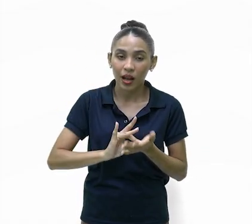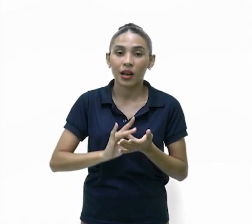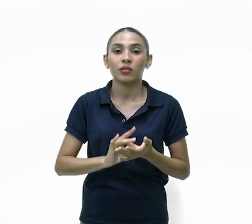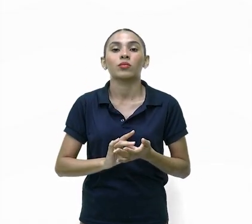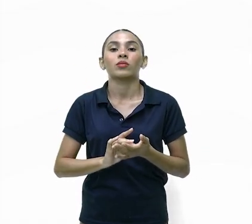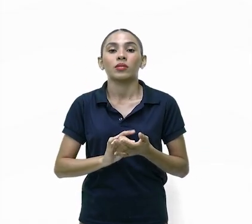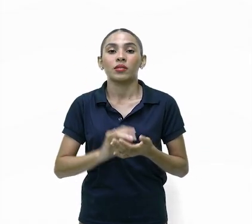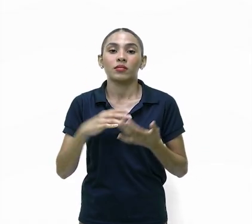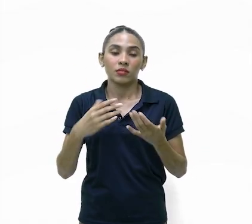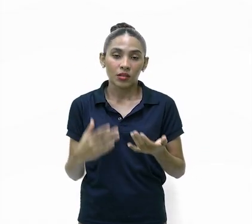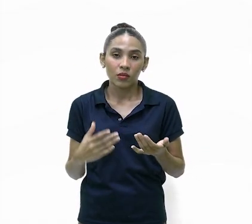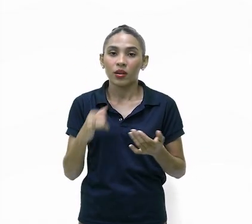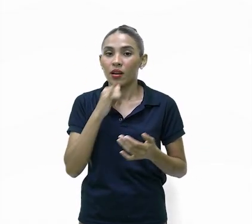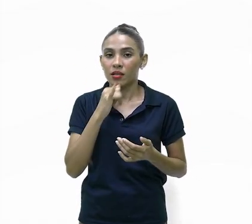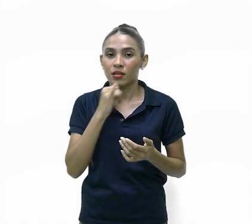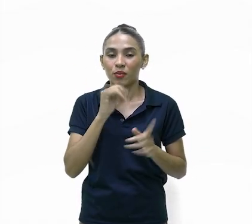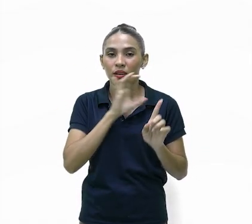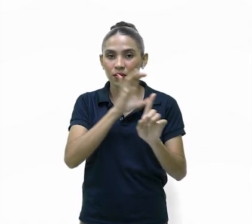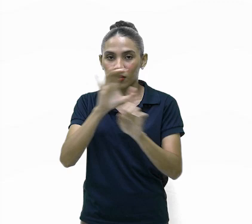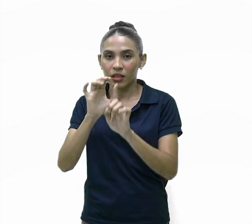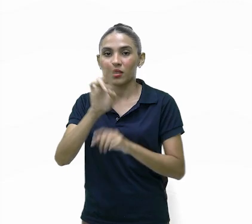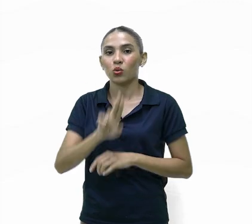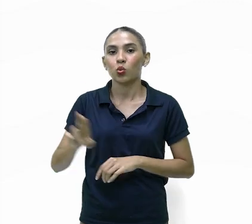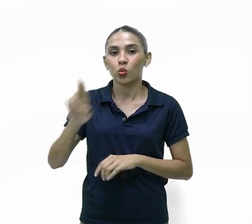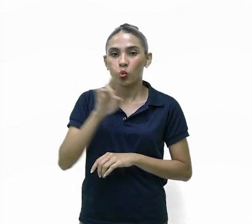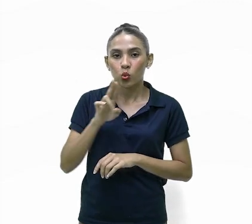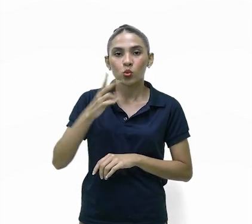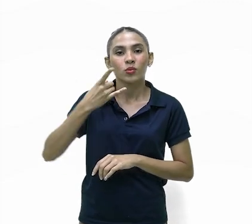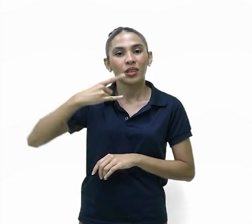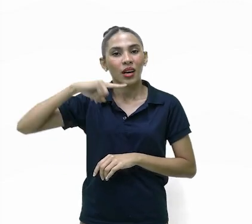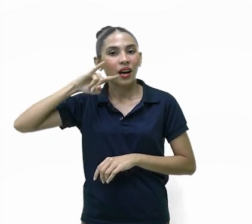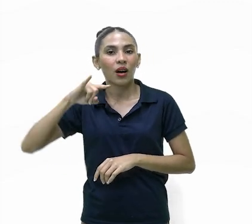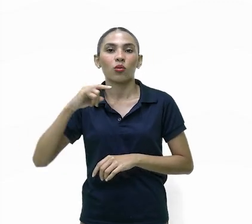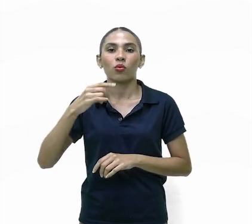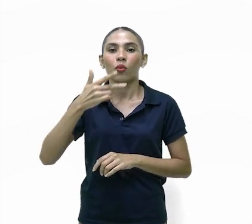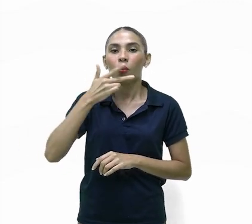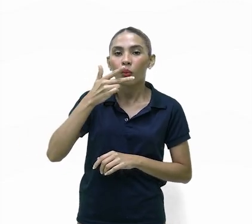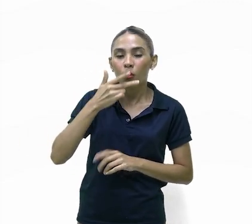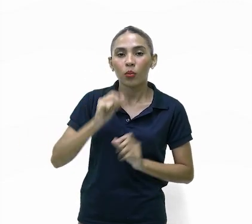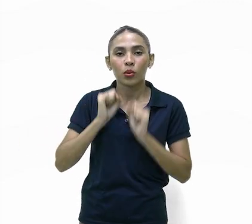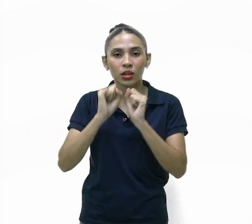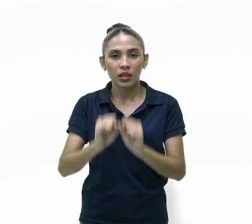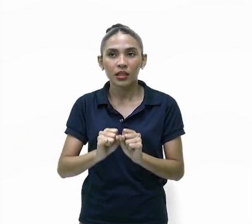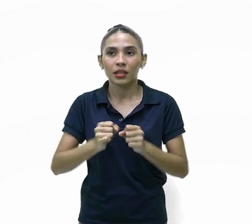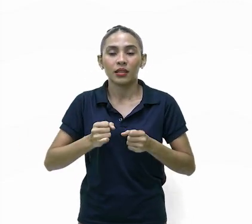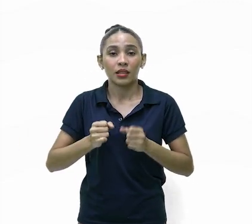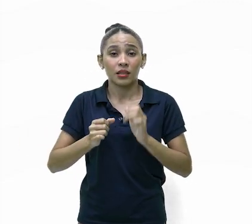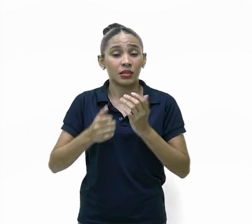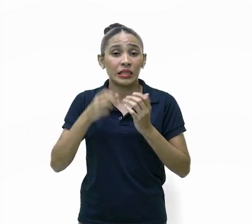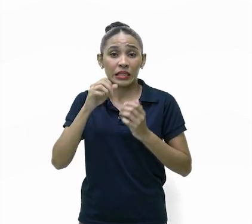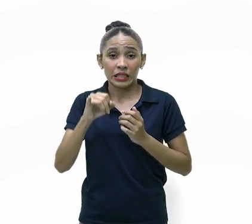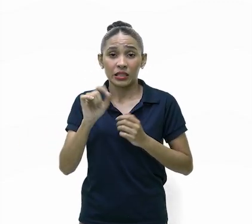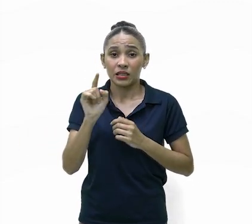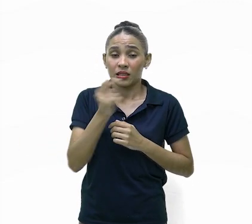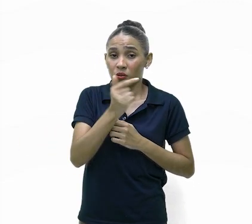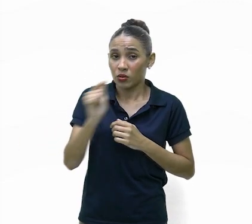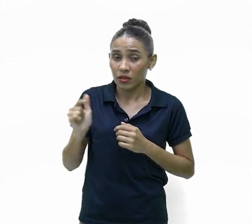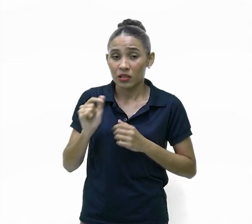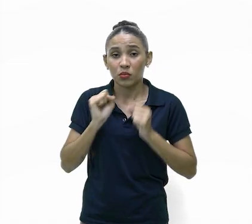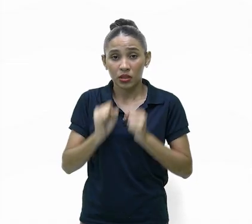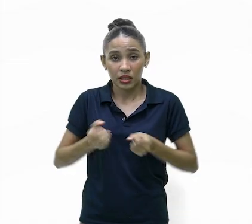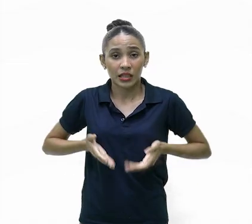esse fator externo, né, que é, nesse caso aí, a criança ela poderia nascer saudável, né, ela pode